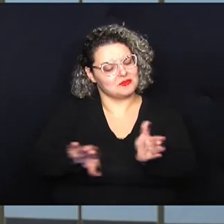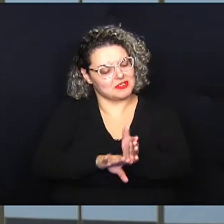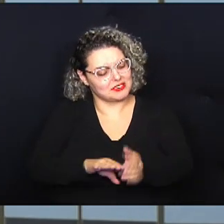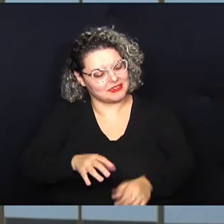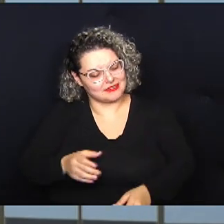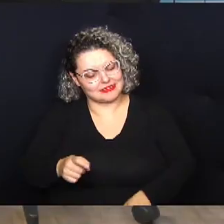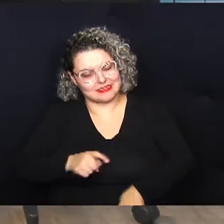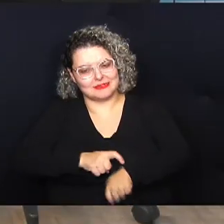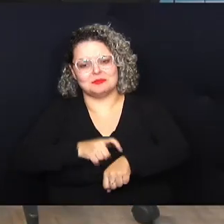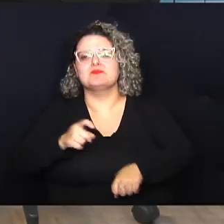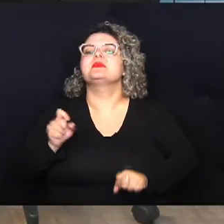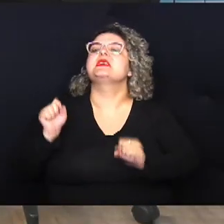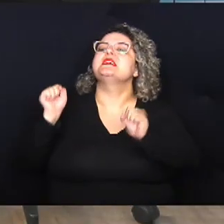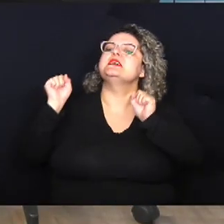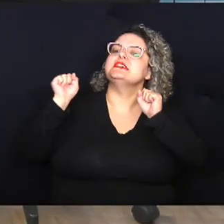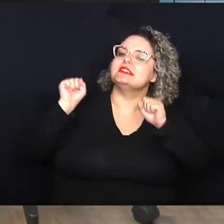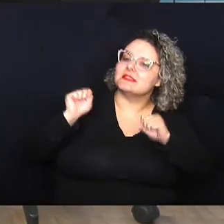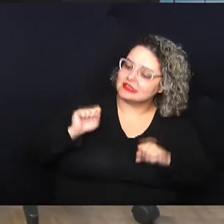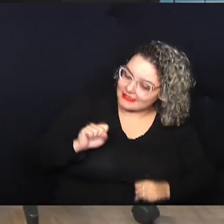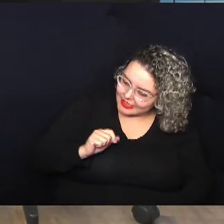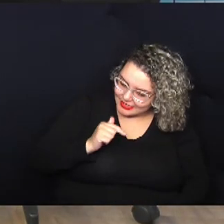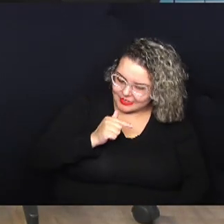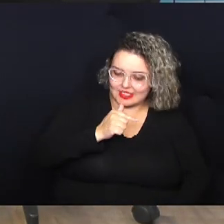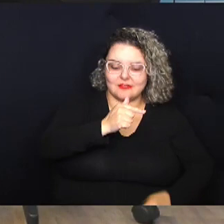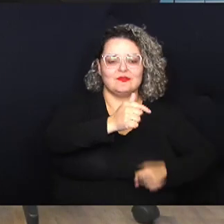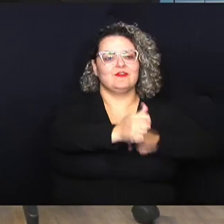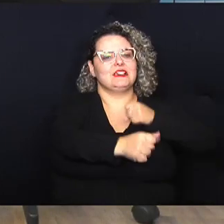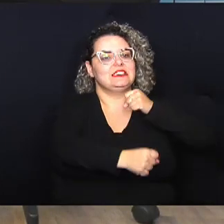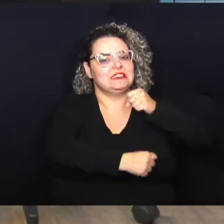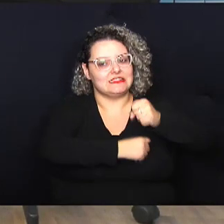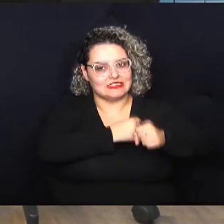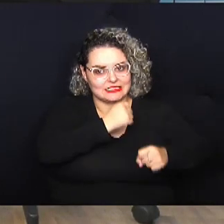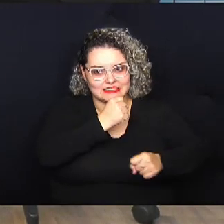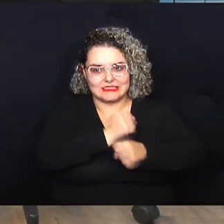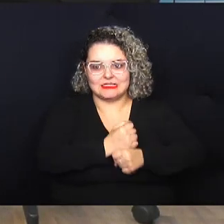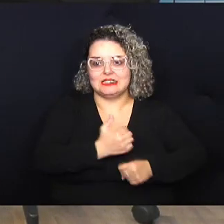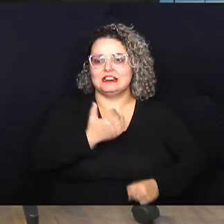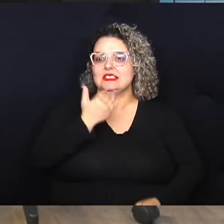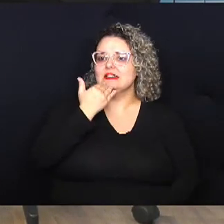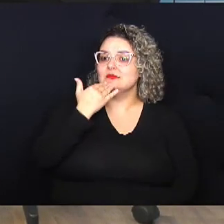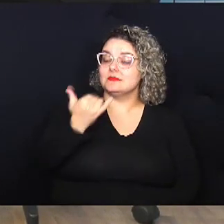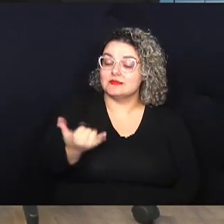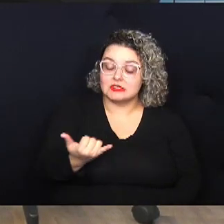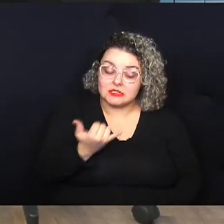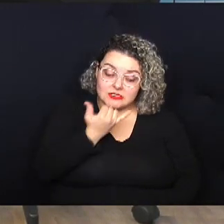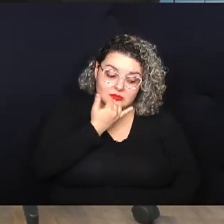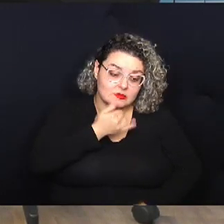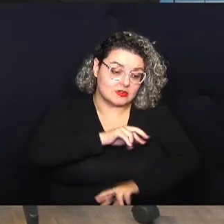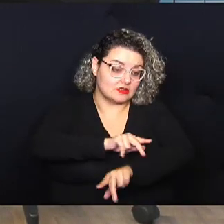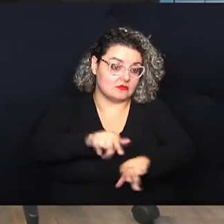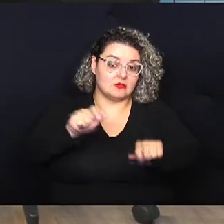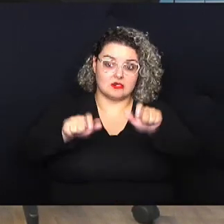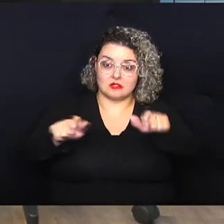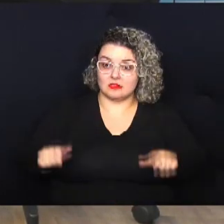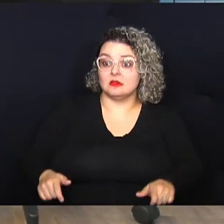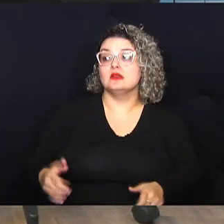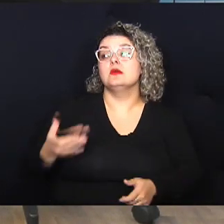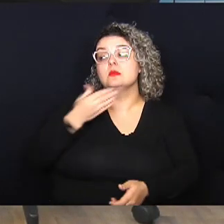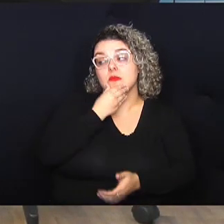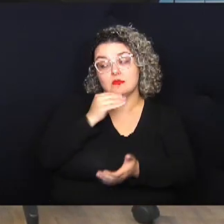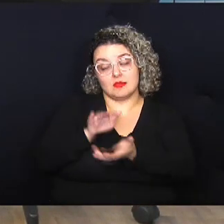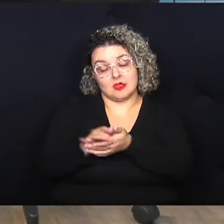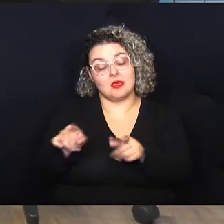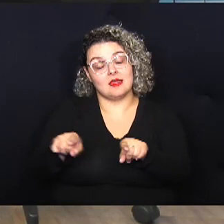Sim, acabei de te falar, foram 7 longos anos. Eu pedi muita desculpa para muitas pessoas, inclusive para o marido, né?